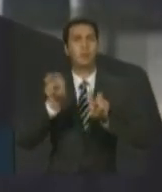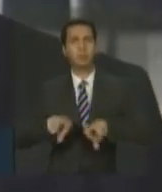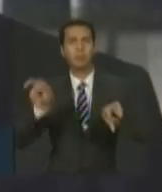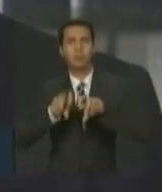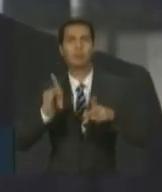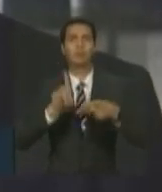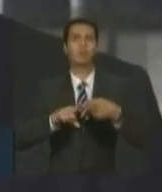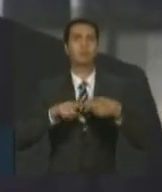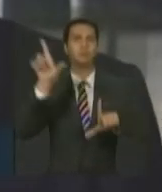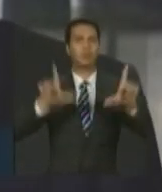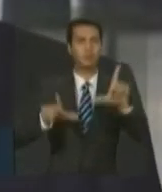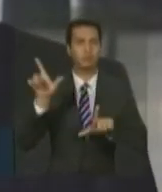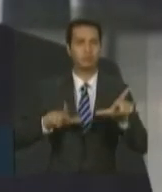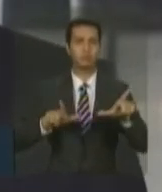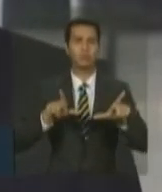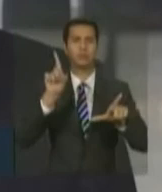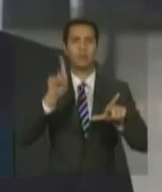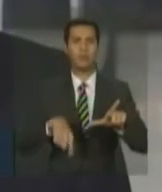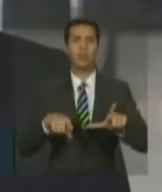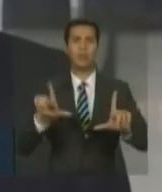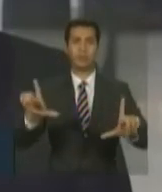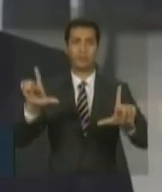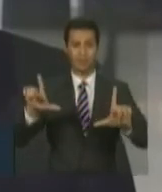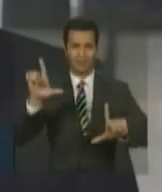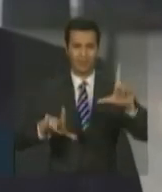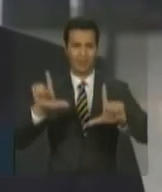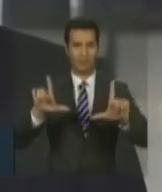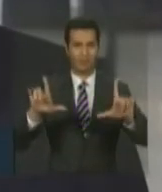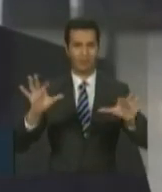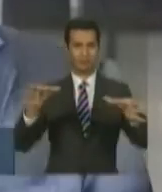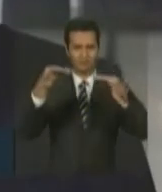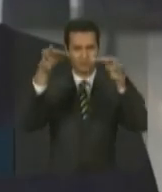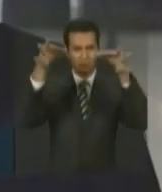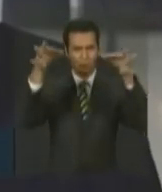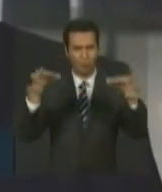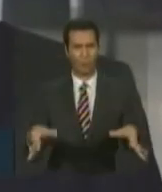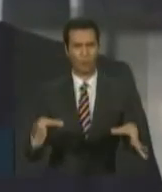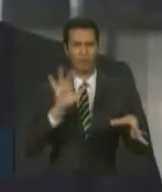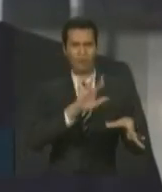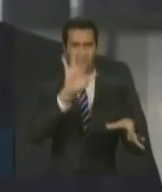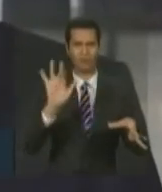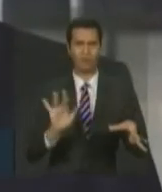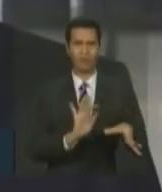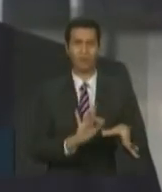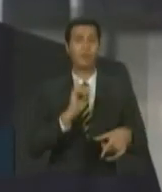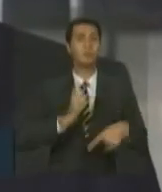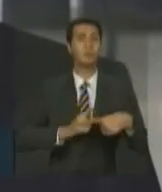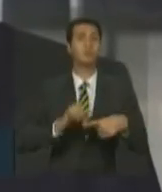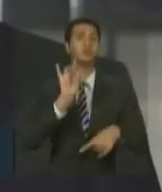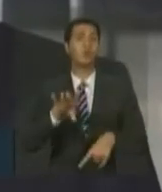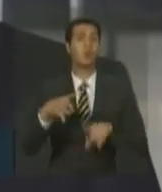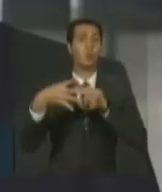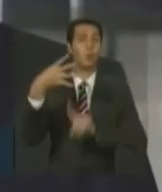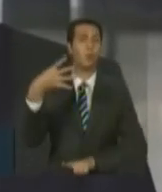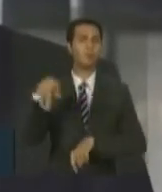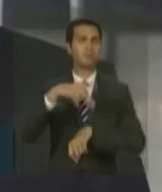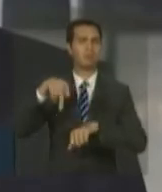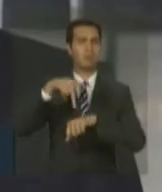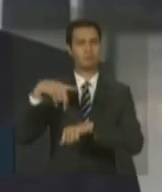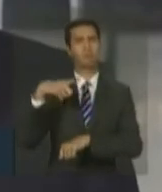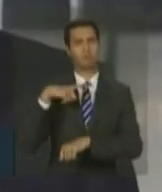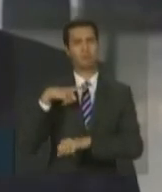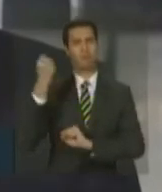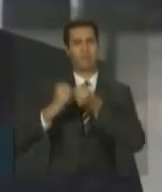computadores, dos televisores, aquela tela de toque, que só 4 países no mundo hoje